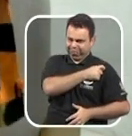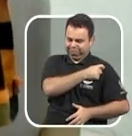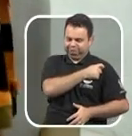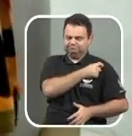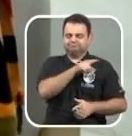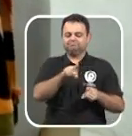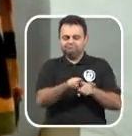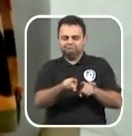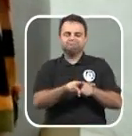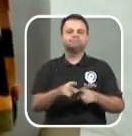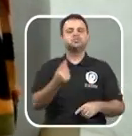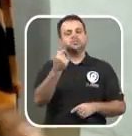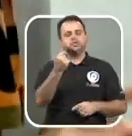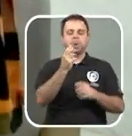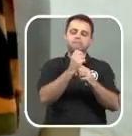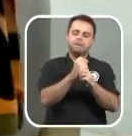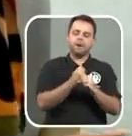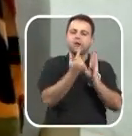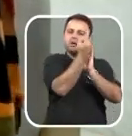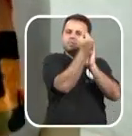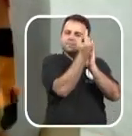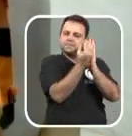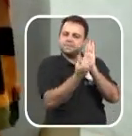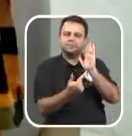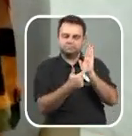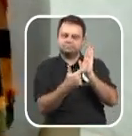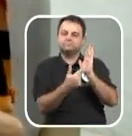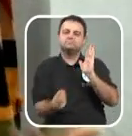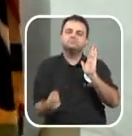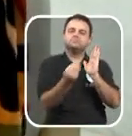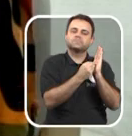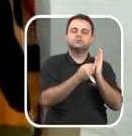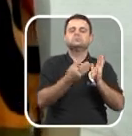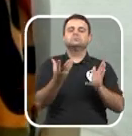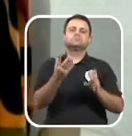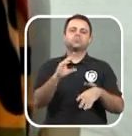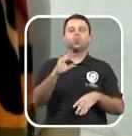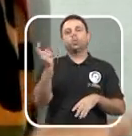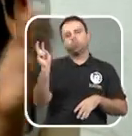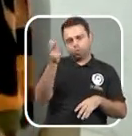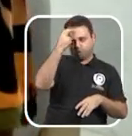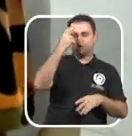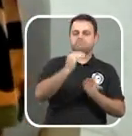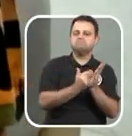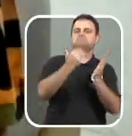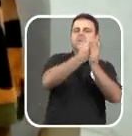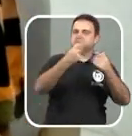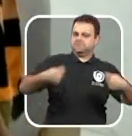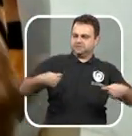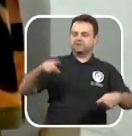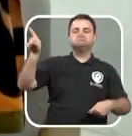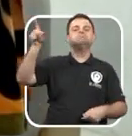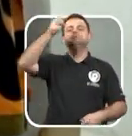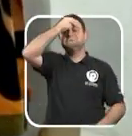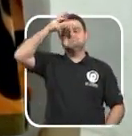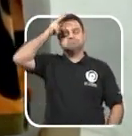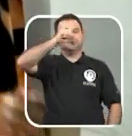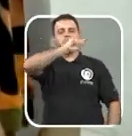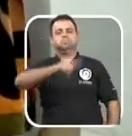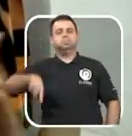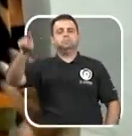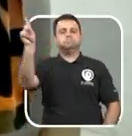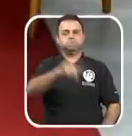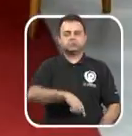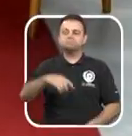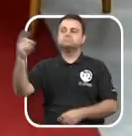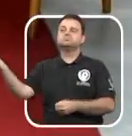da pasta fosse reforçado. Essa medida foi vetada e agora a casa volta a analisar esse veto.